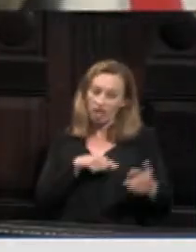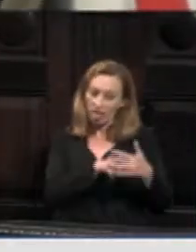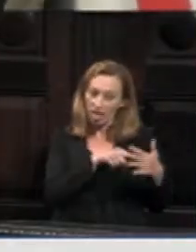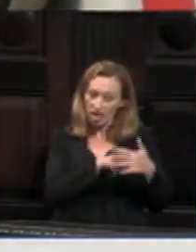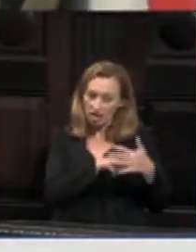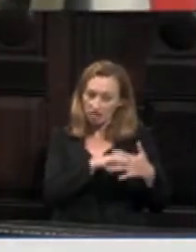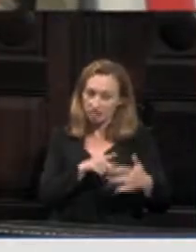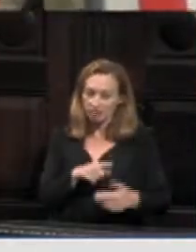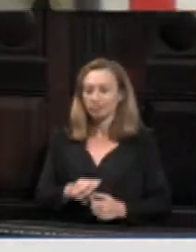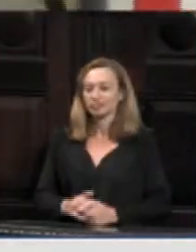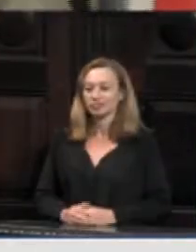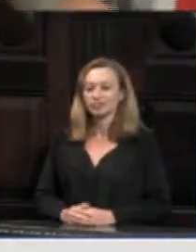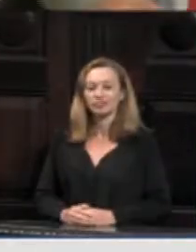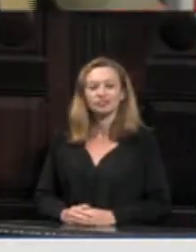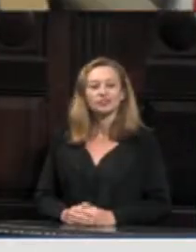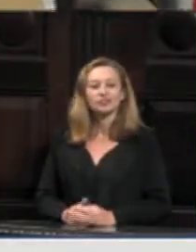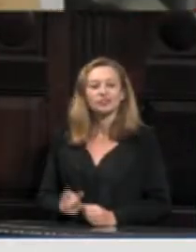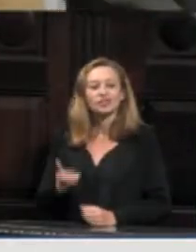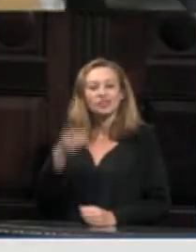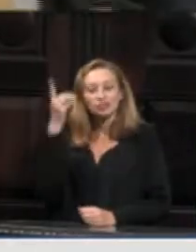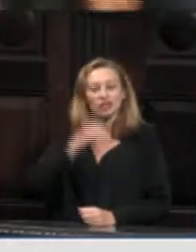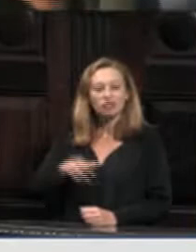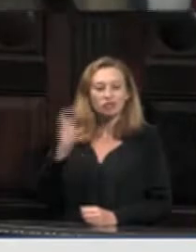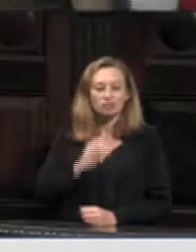Deputado Luiz Paulo.